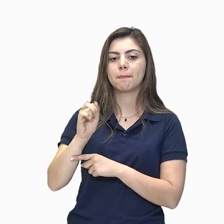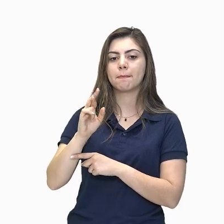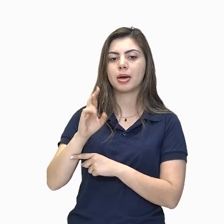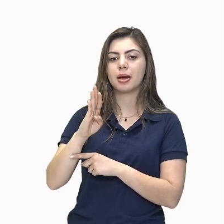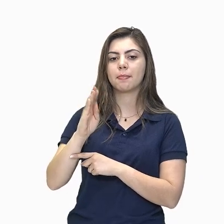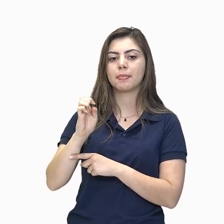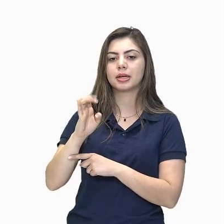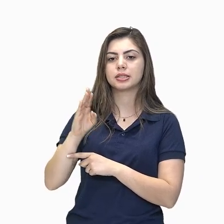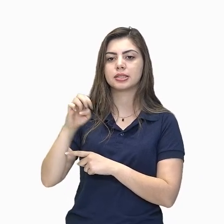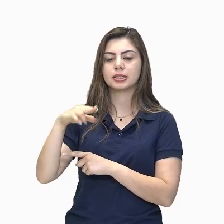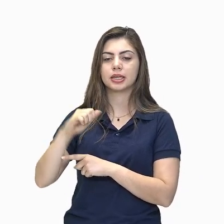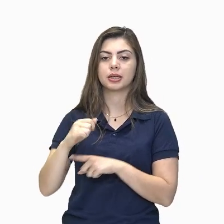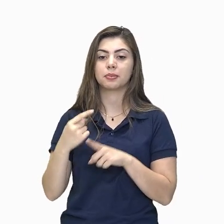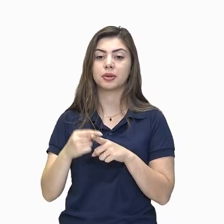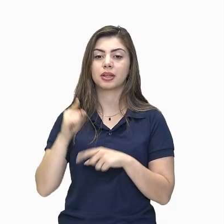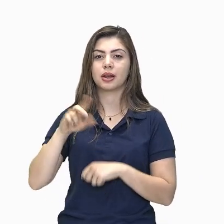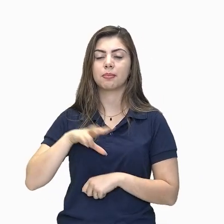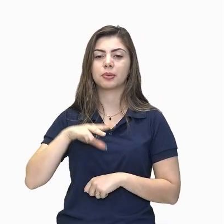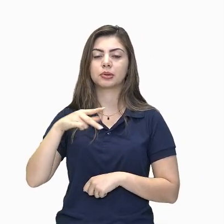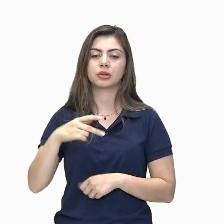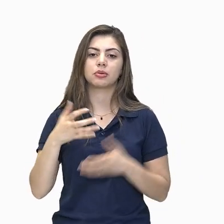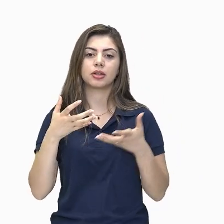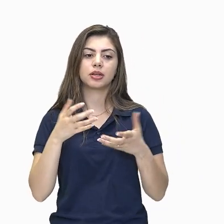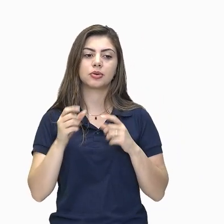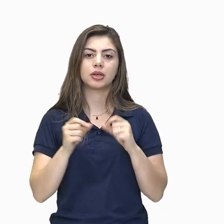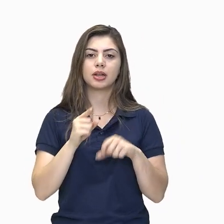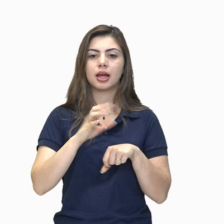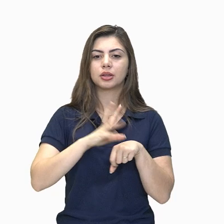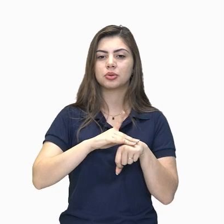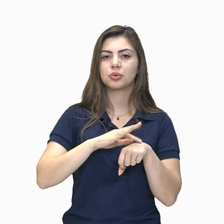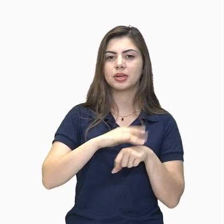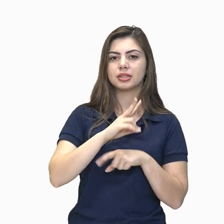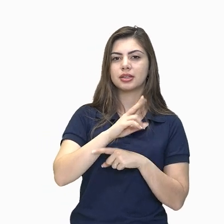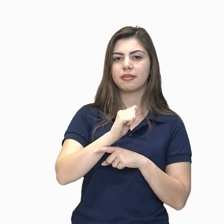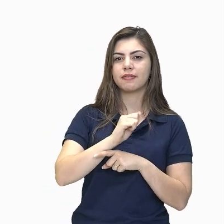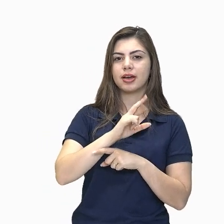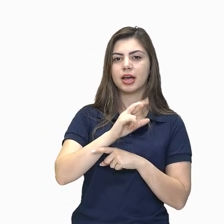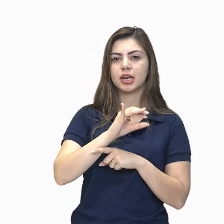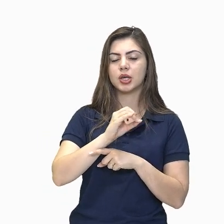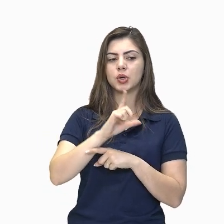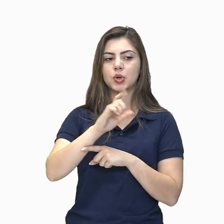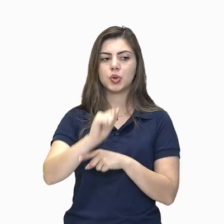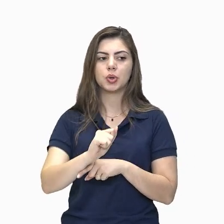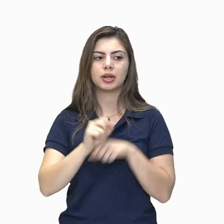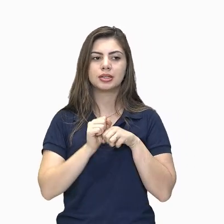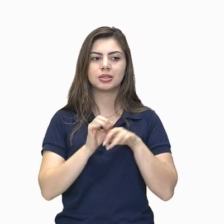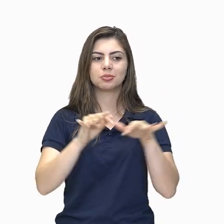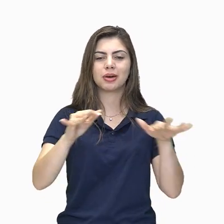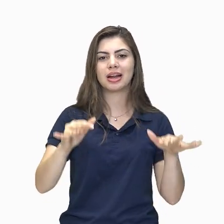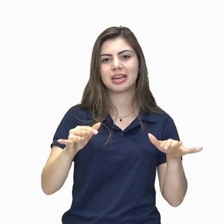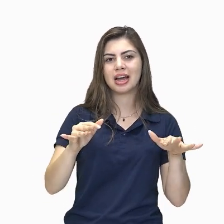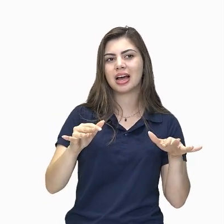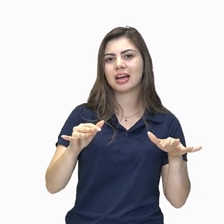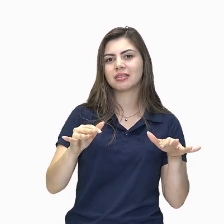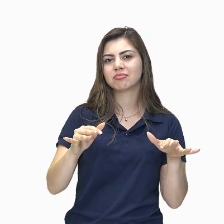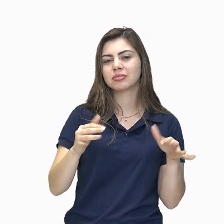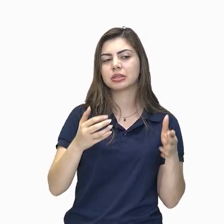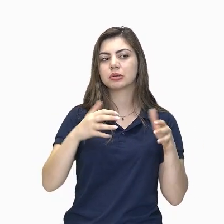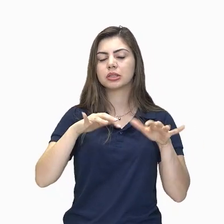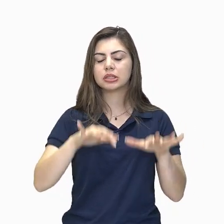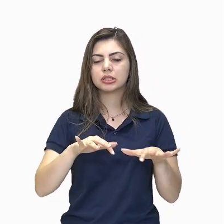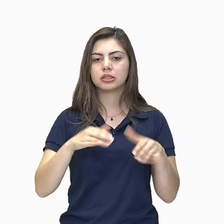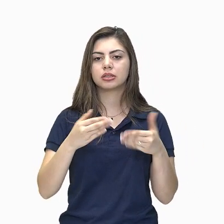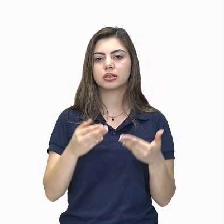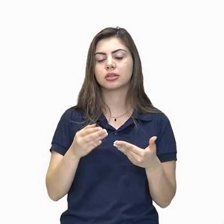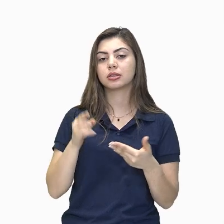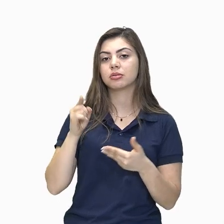na tentativa de conter o avanço da varíola que ocorria aqui, né, no nosso território naquela época. E apesar de ser